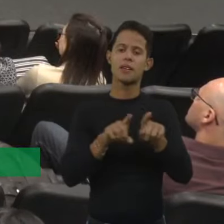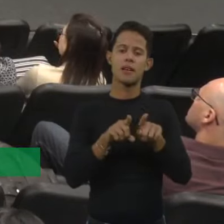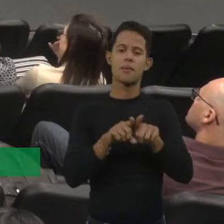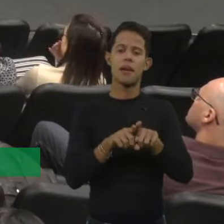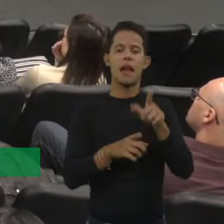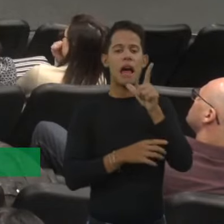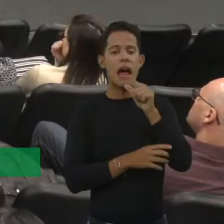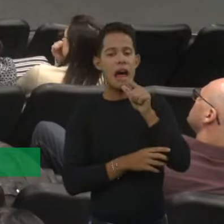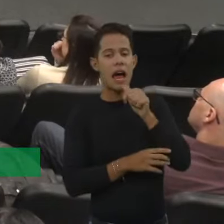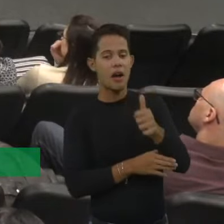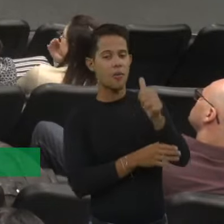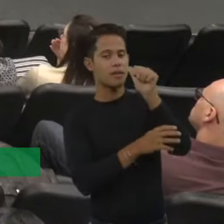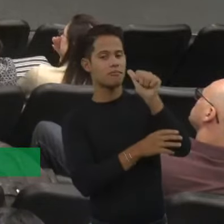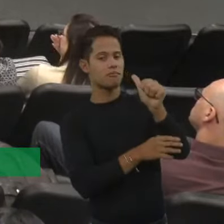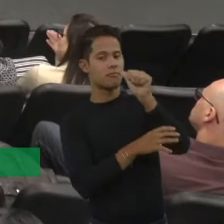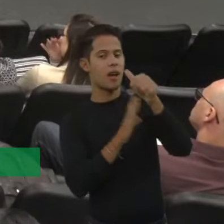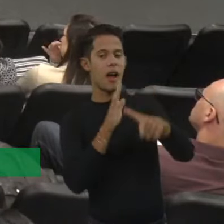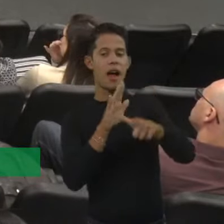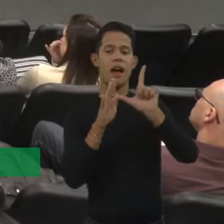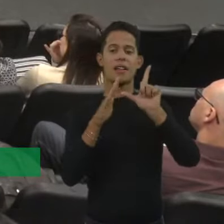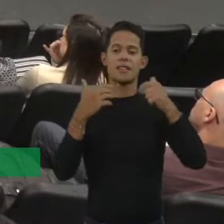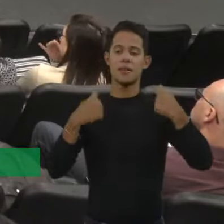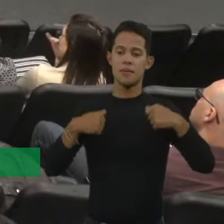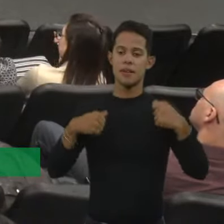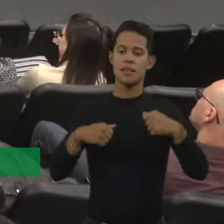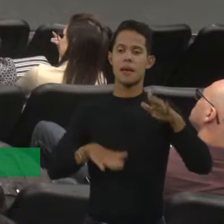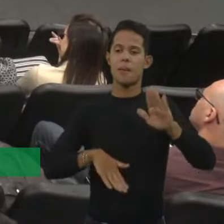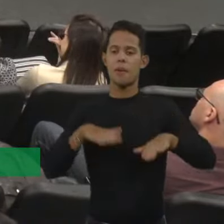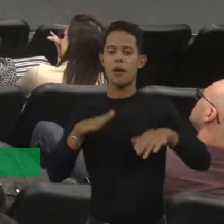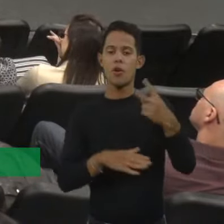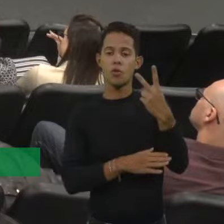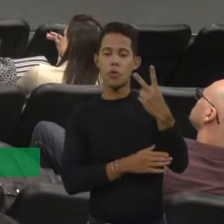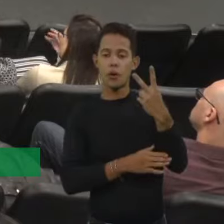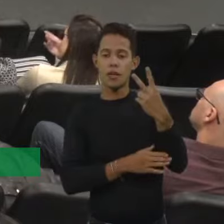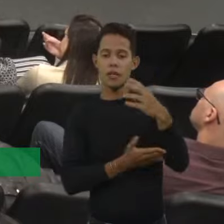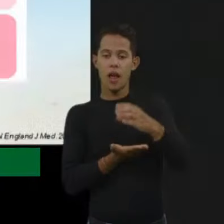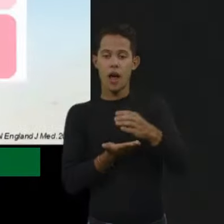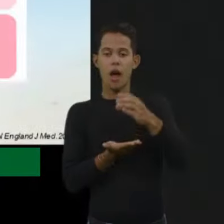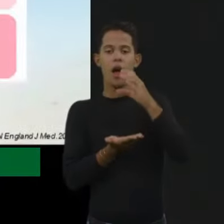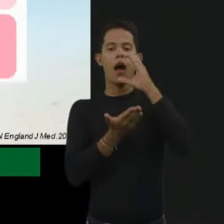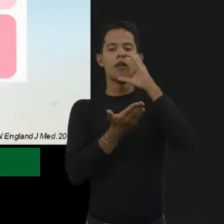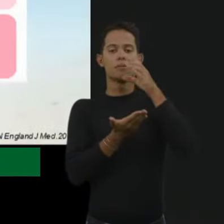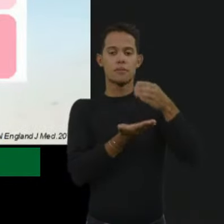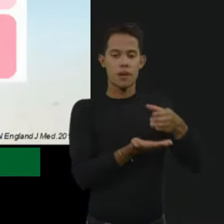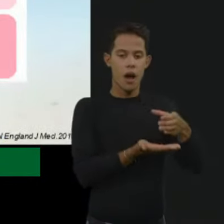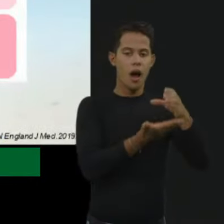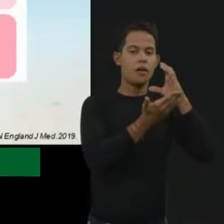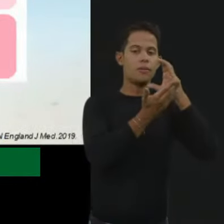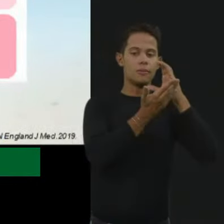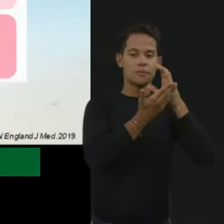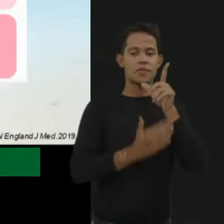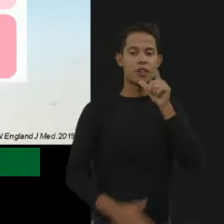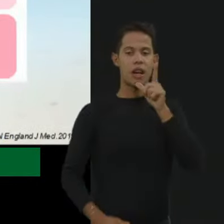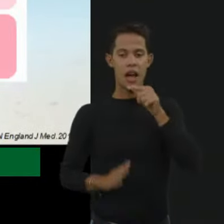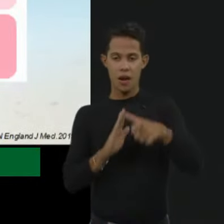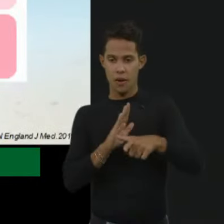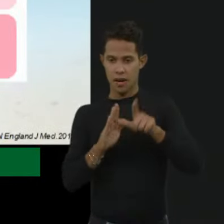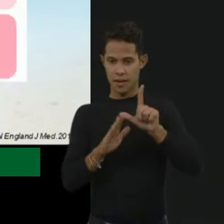ele precisa ser hidratado antes, tomar pelo menos 2 copos de água antes. Tá? E o mais importante,